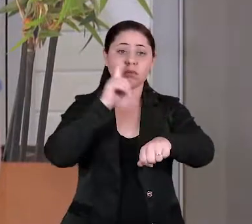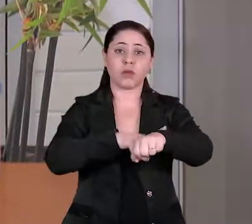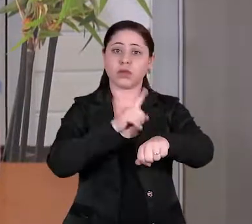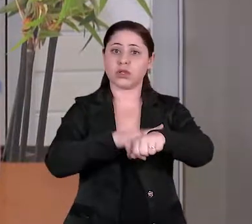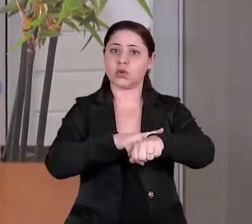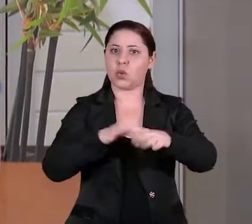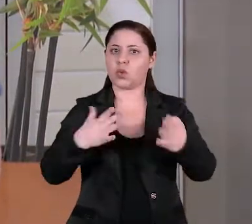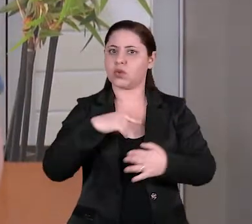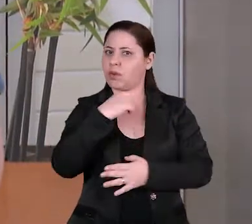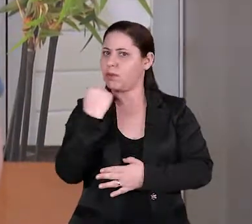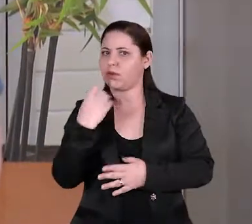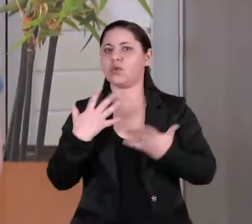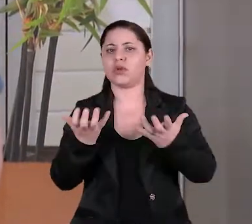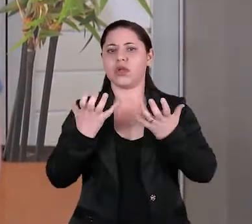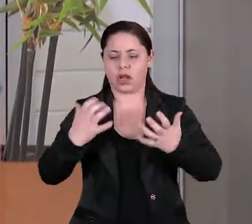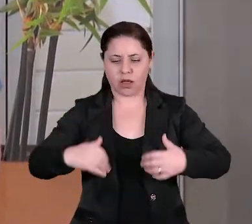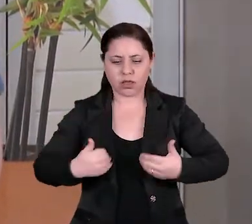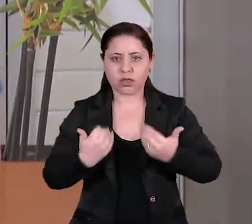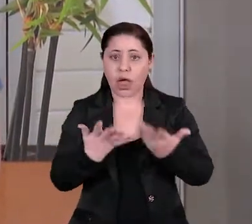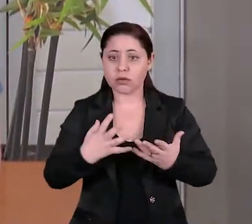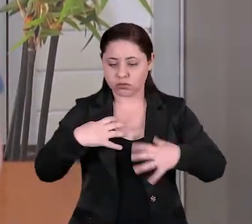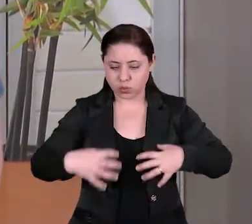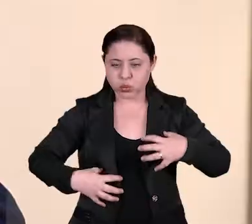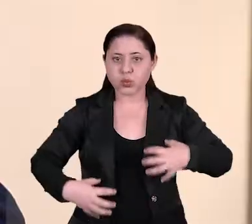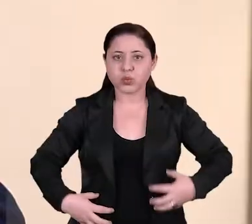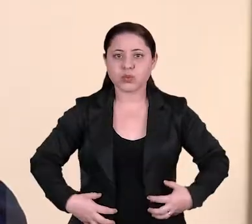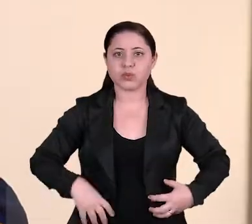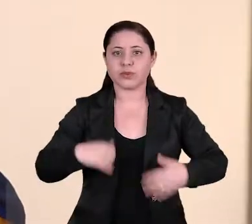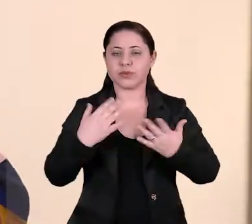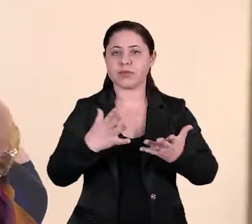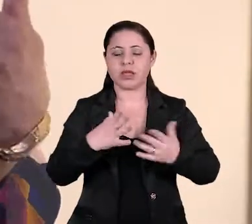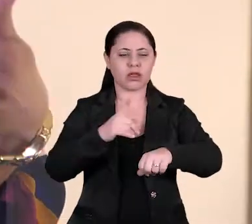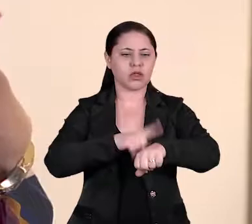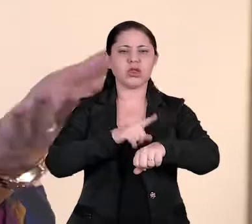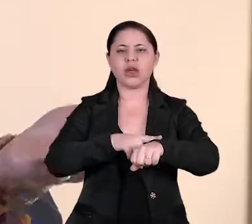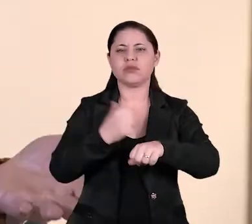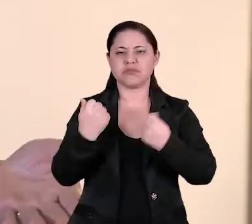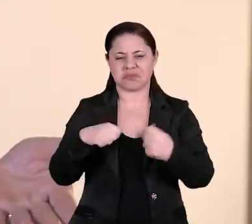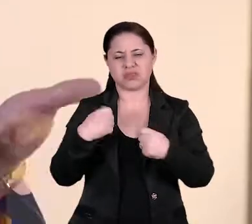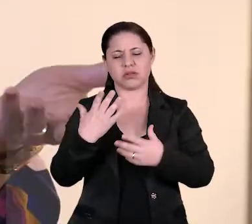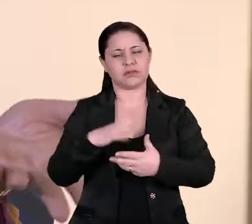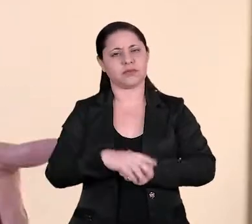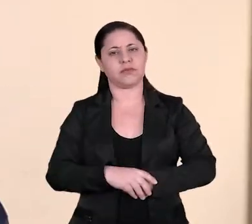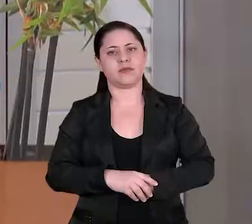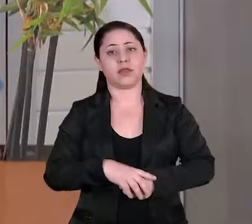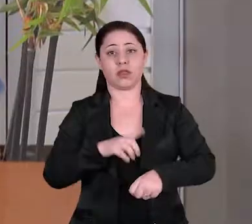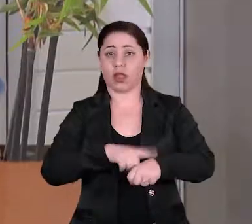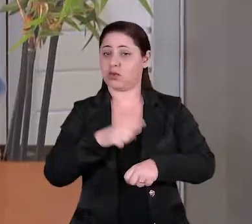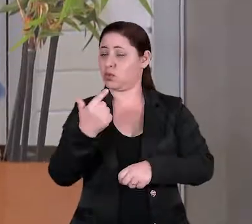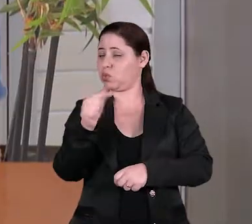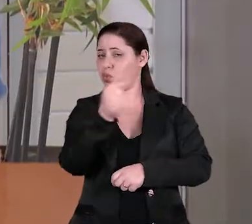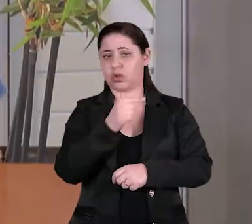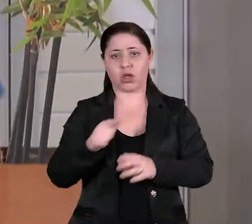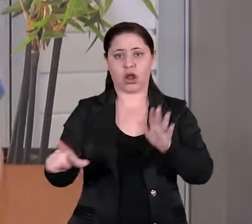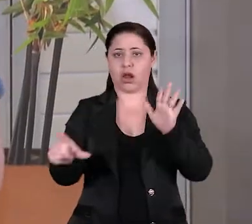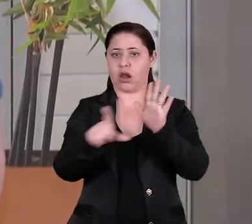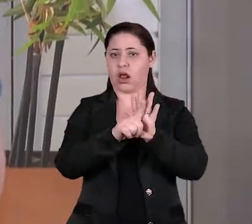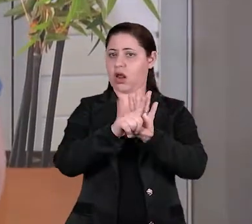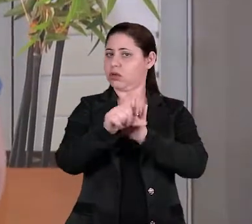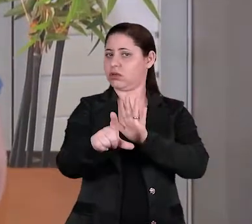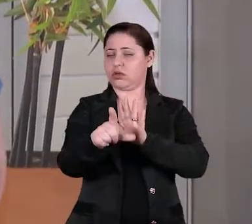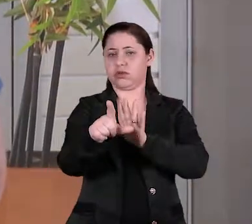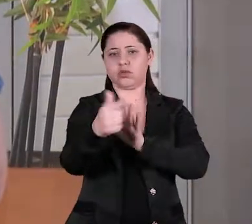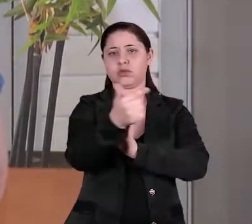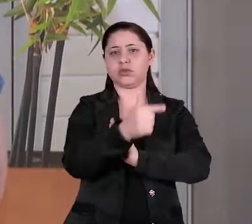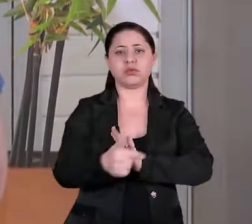fale, no momento que eu partir eu gostaria de doar os meus órgãos. Existe idade para ser um doador? Não, hoje a legislação